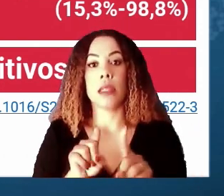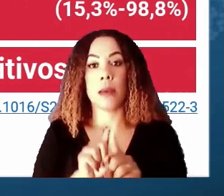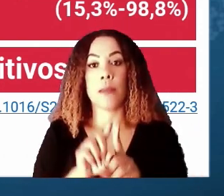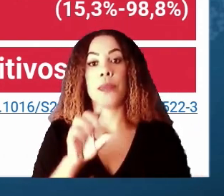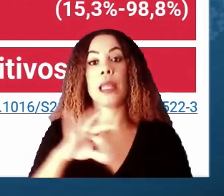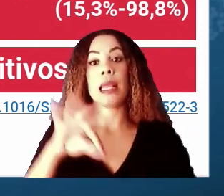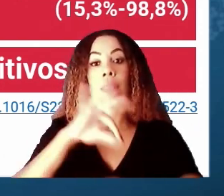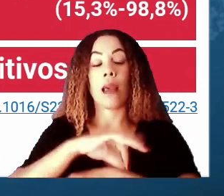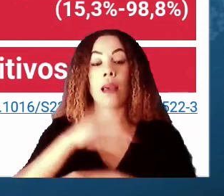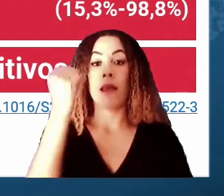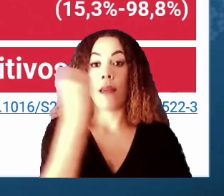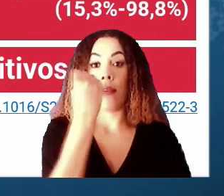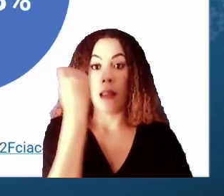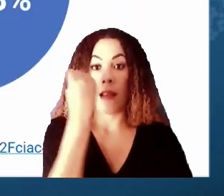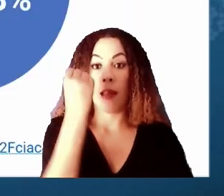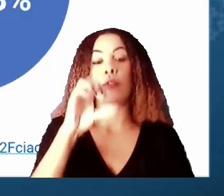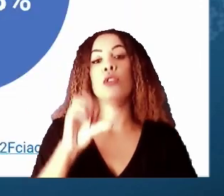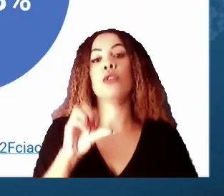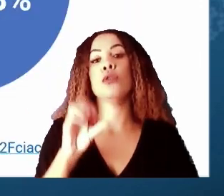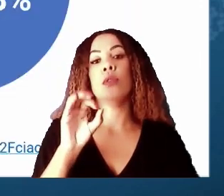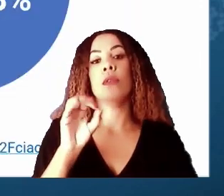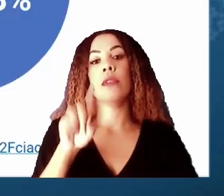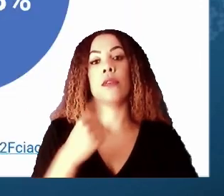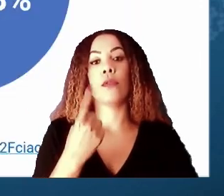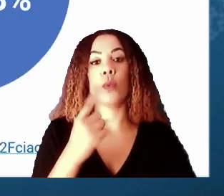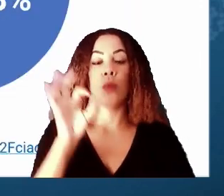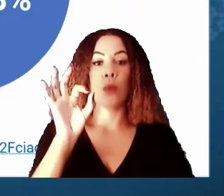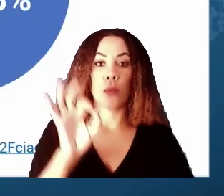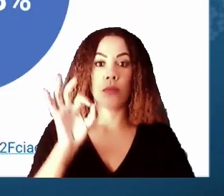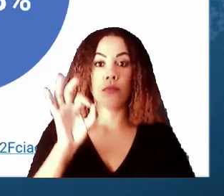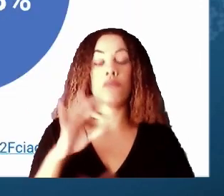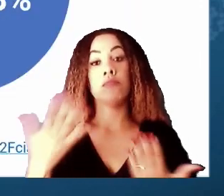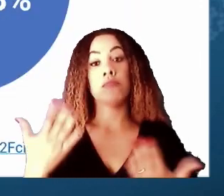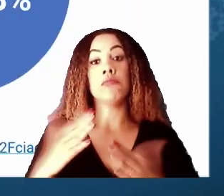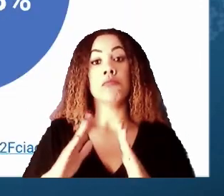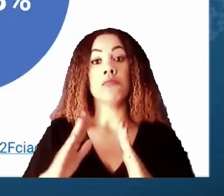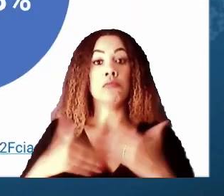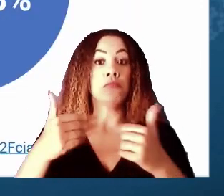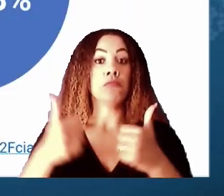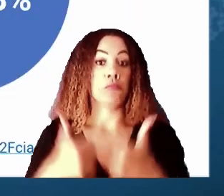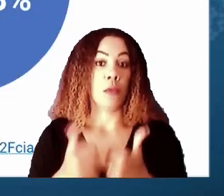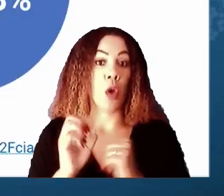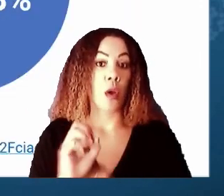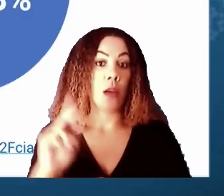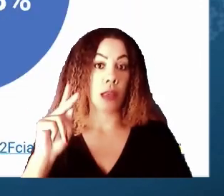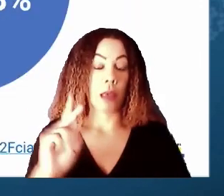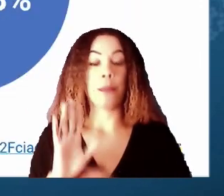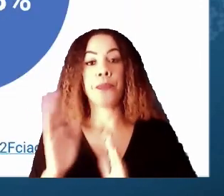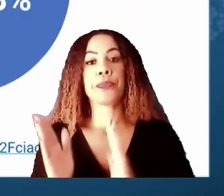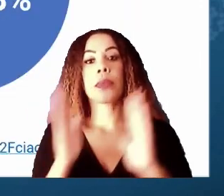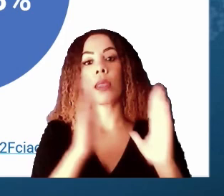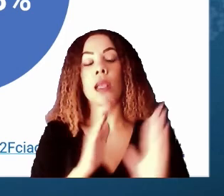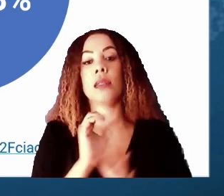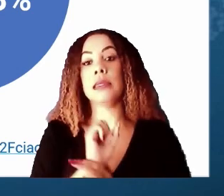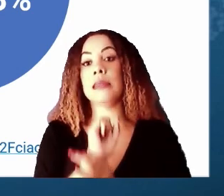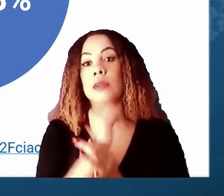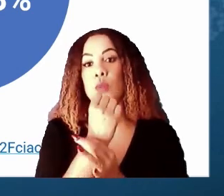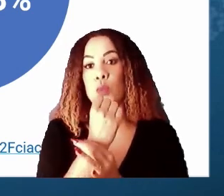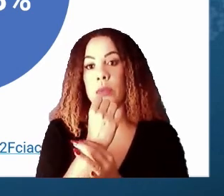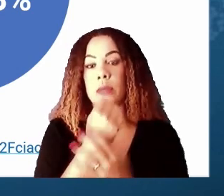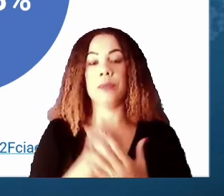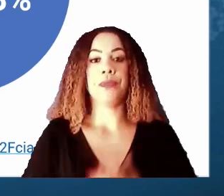de 90,1%. Então, desempenho ok. Quando a gente olha para a segurança, a vacina apenas